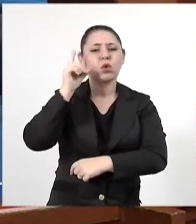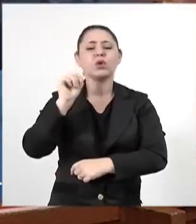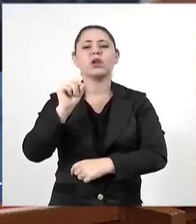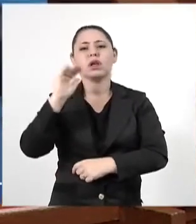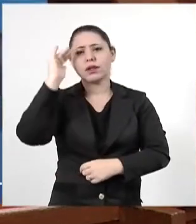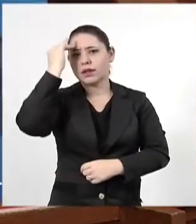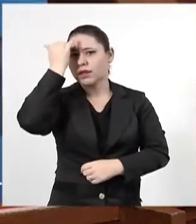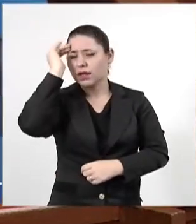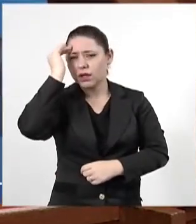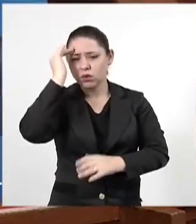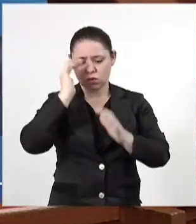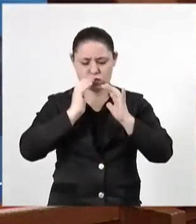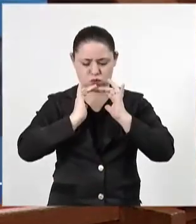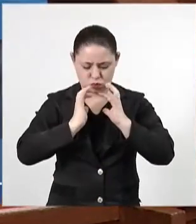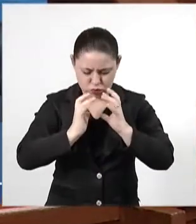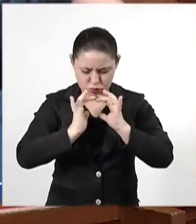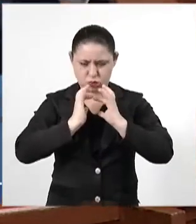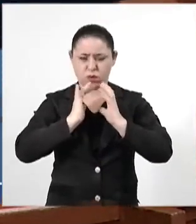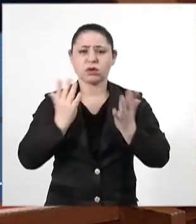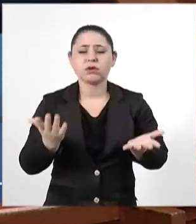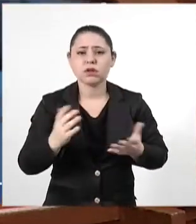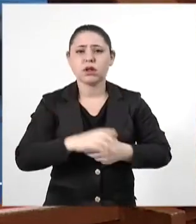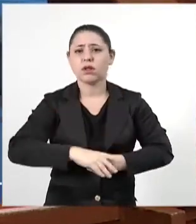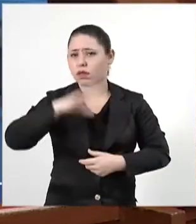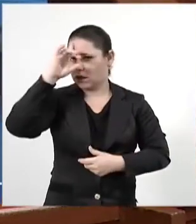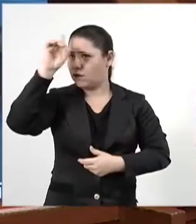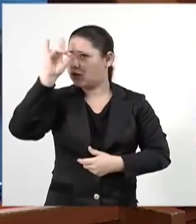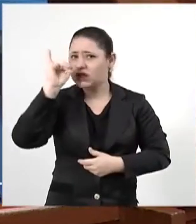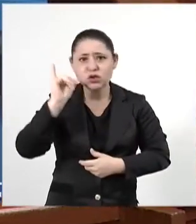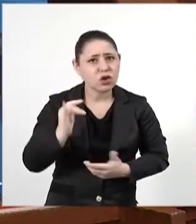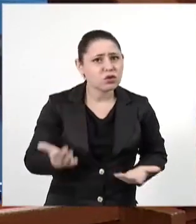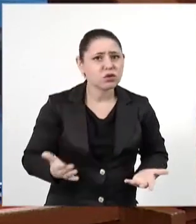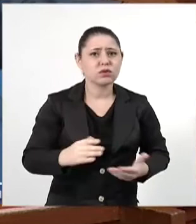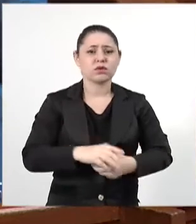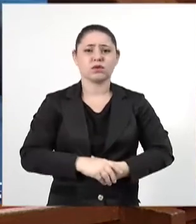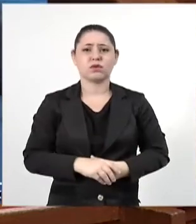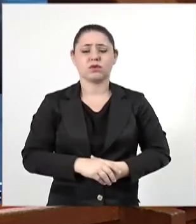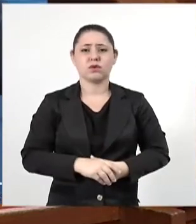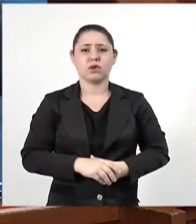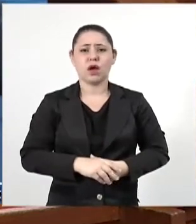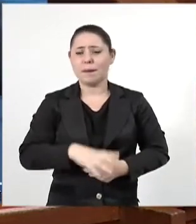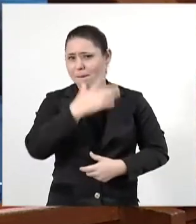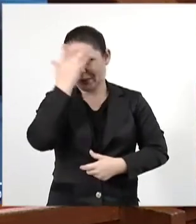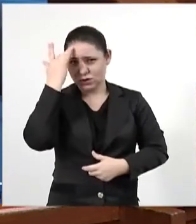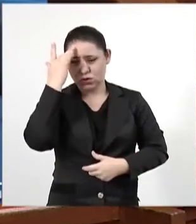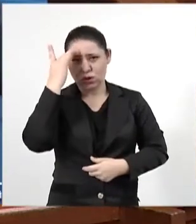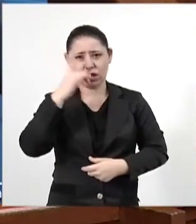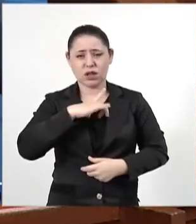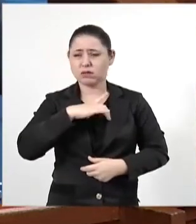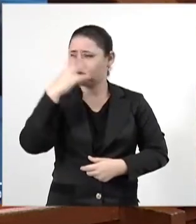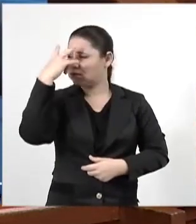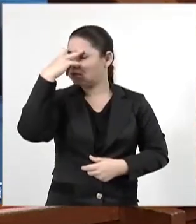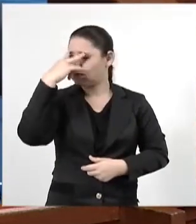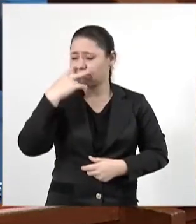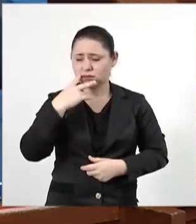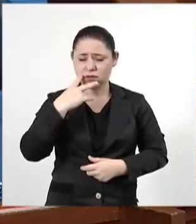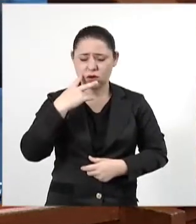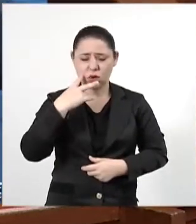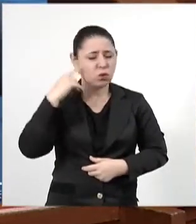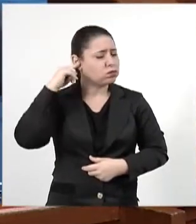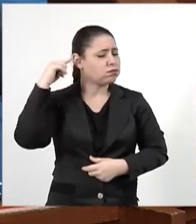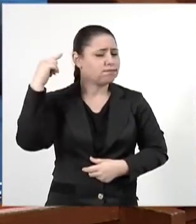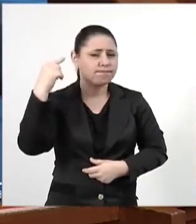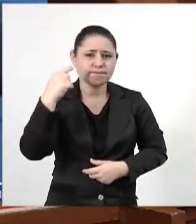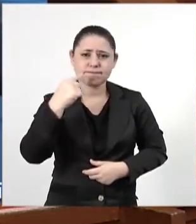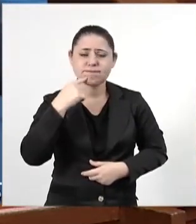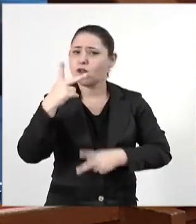atende do menino autista, da deficiência intelectual, aquele que lida com o que não enxerga, com aquele que não